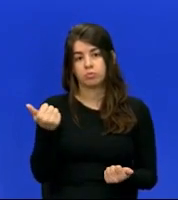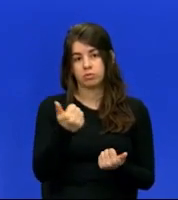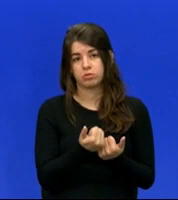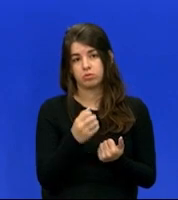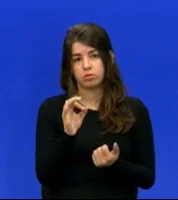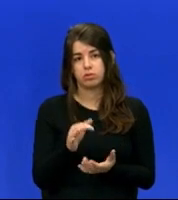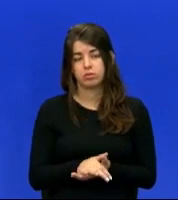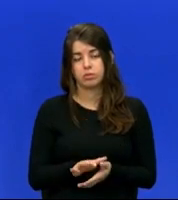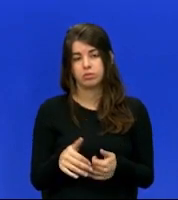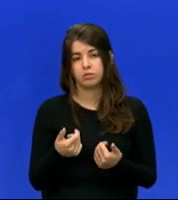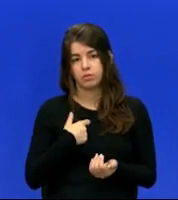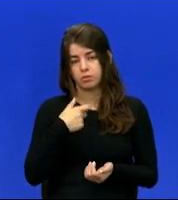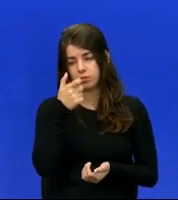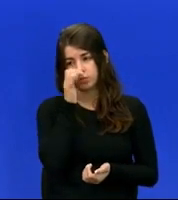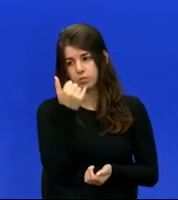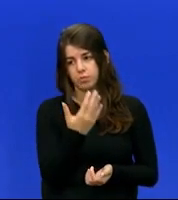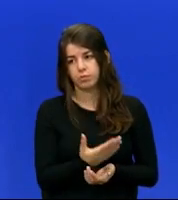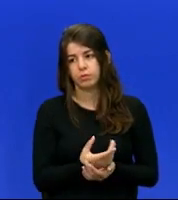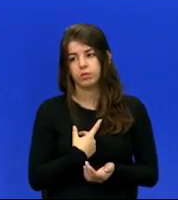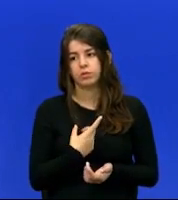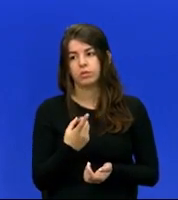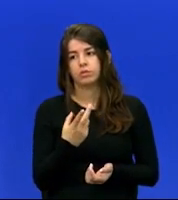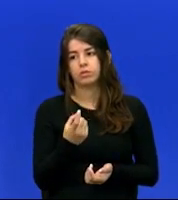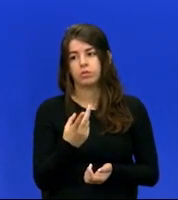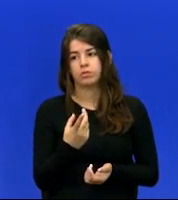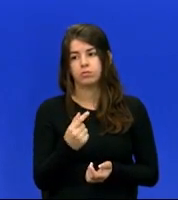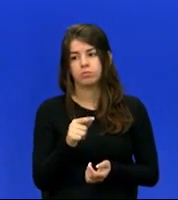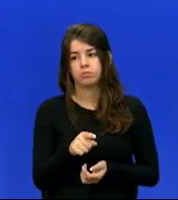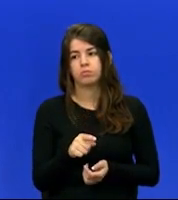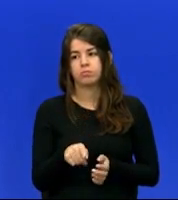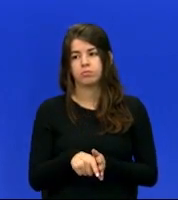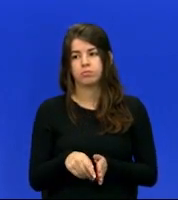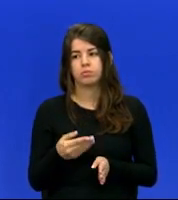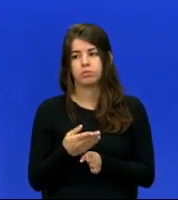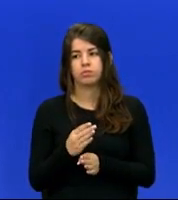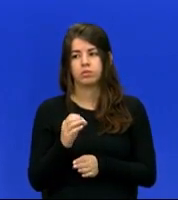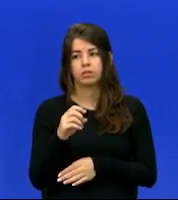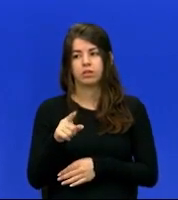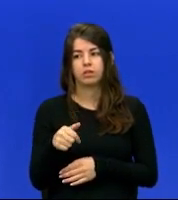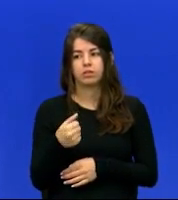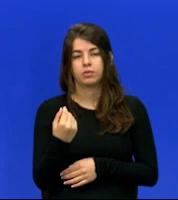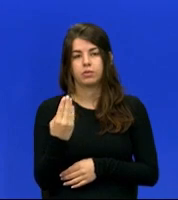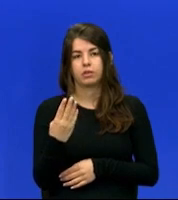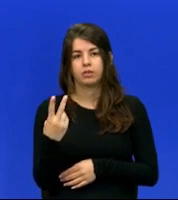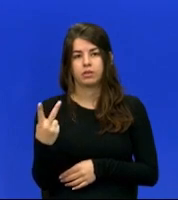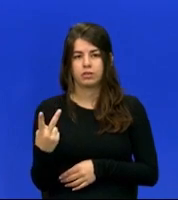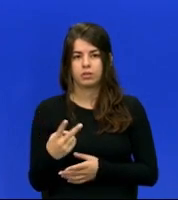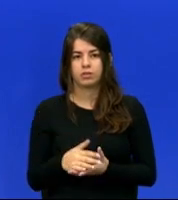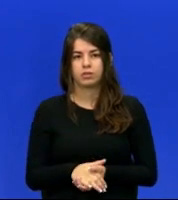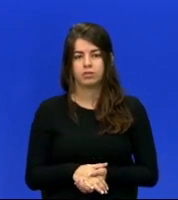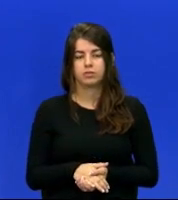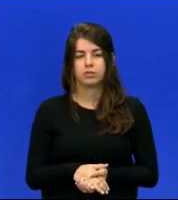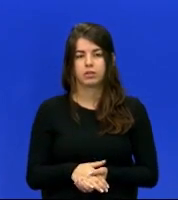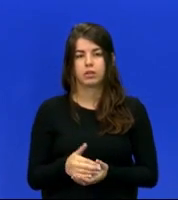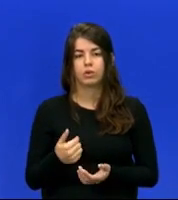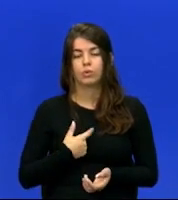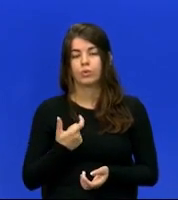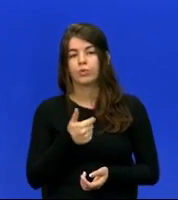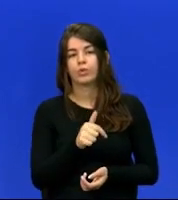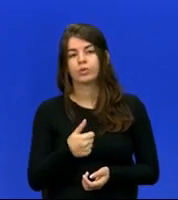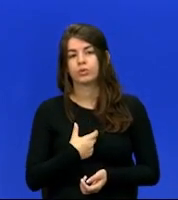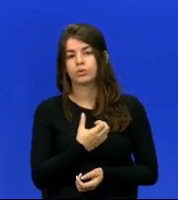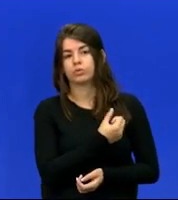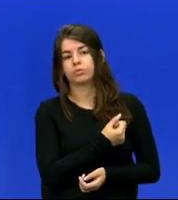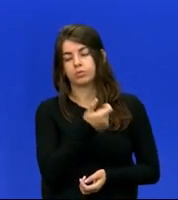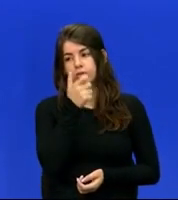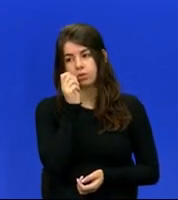conversões. Então, no caso de 12.000, encontro um valor negativo de menos 0,42. E do meu valor